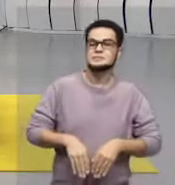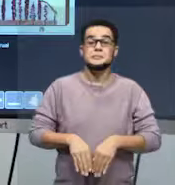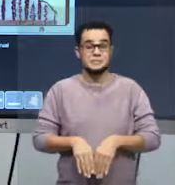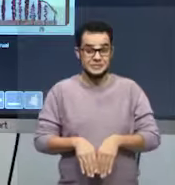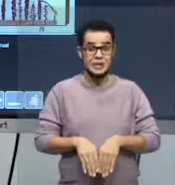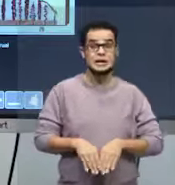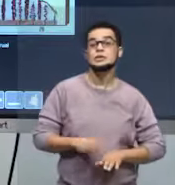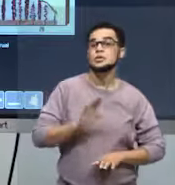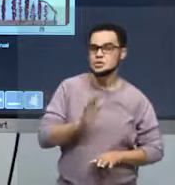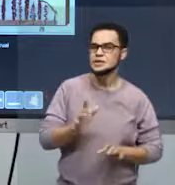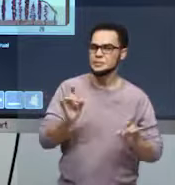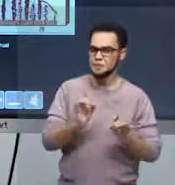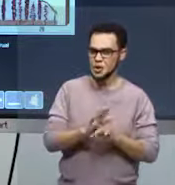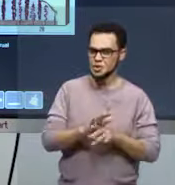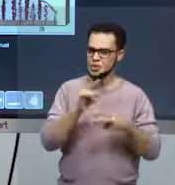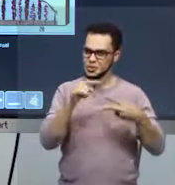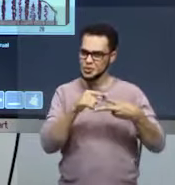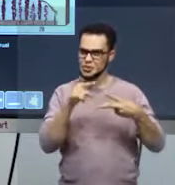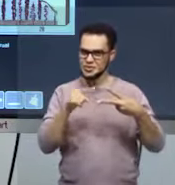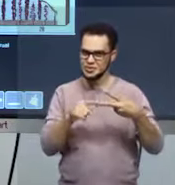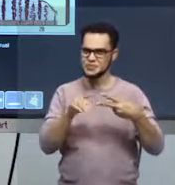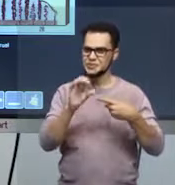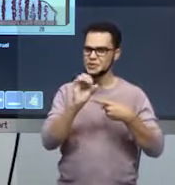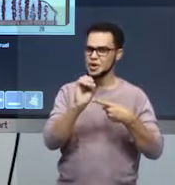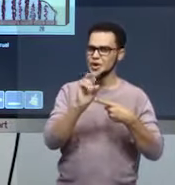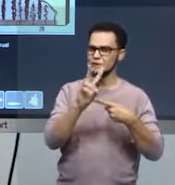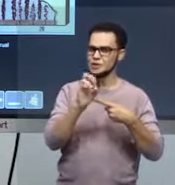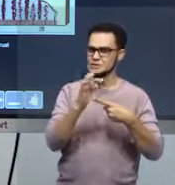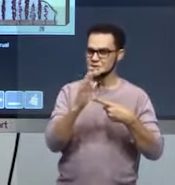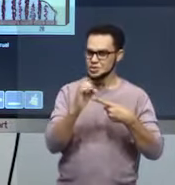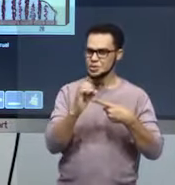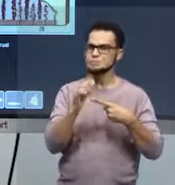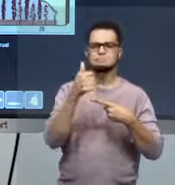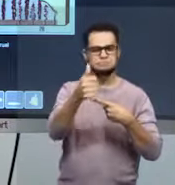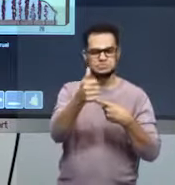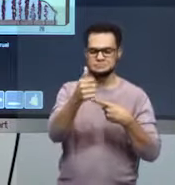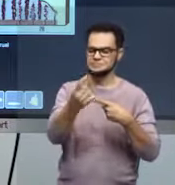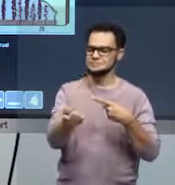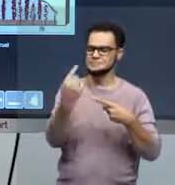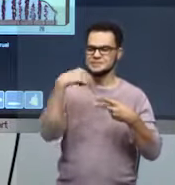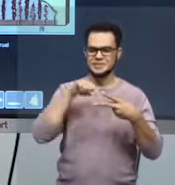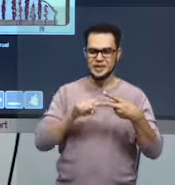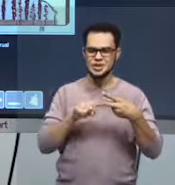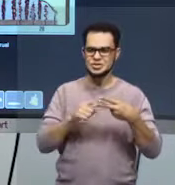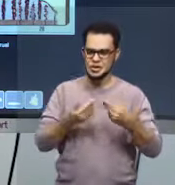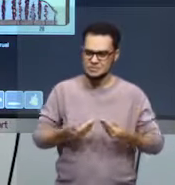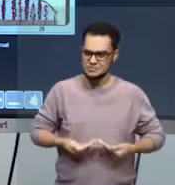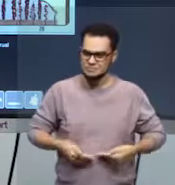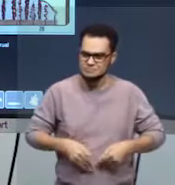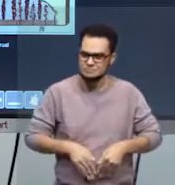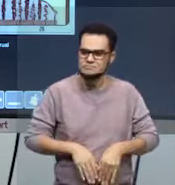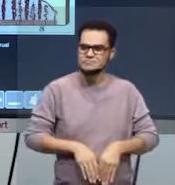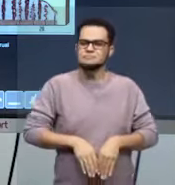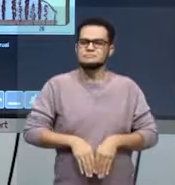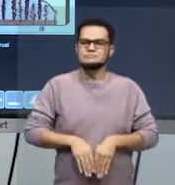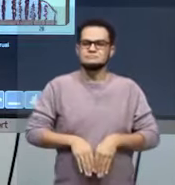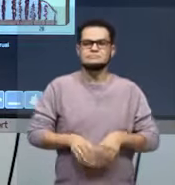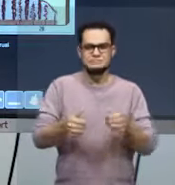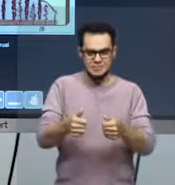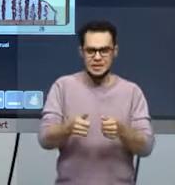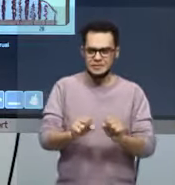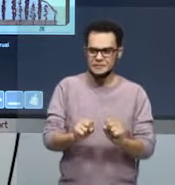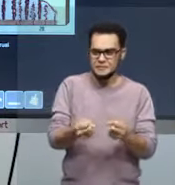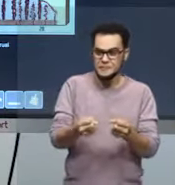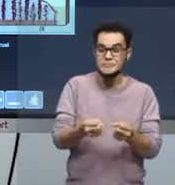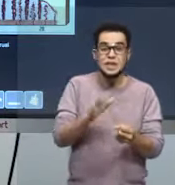2 eventos prontos. O ovócito está maduro e já construiu a parede do útero, o endométrio. Se eu já